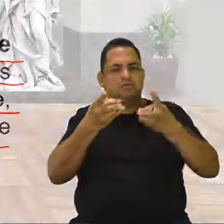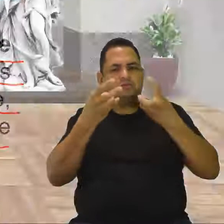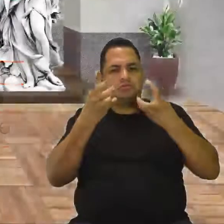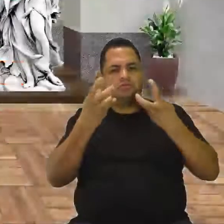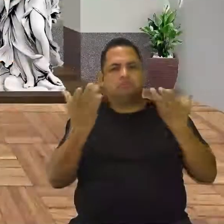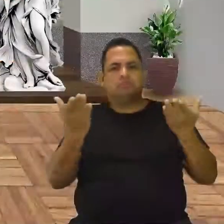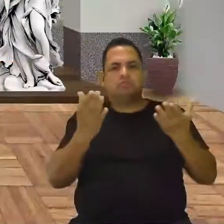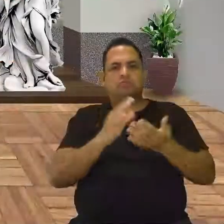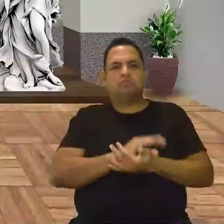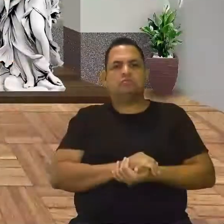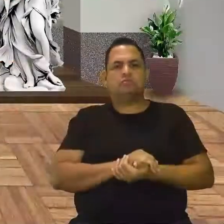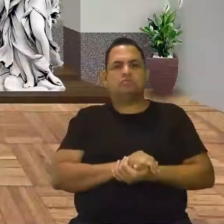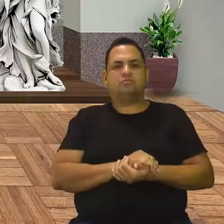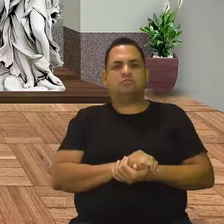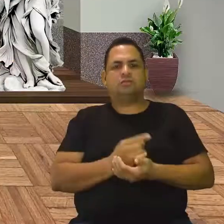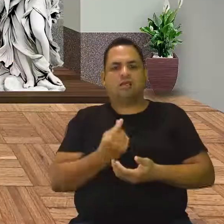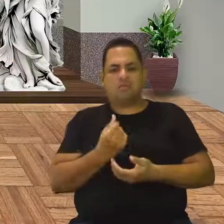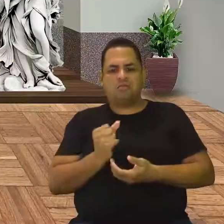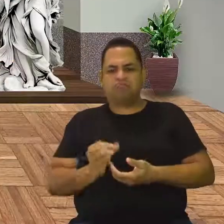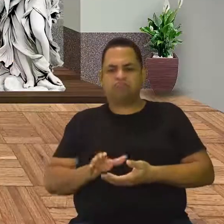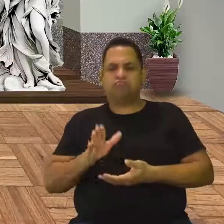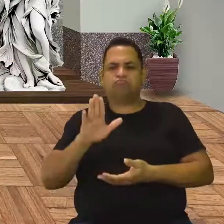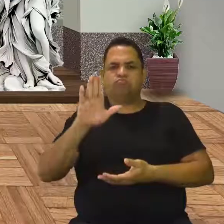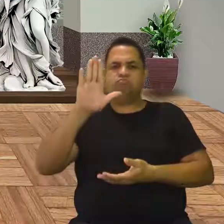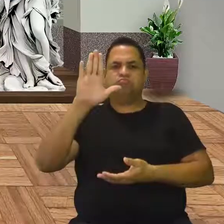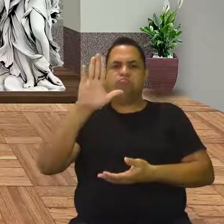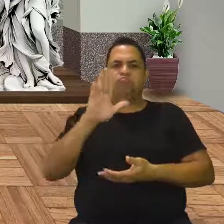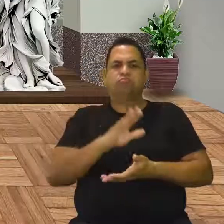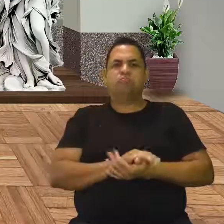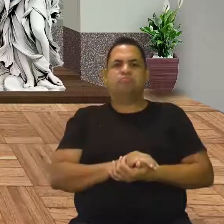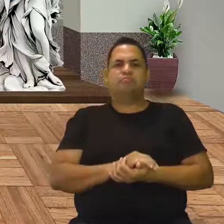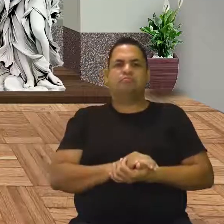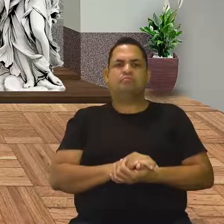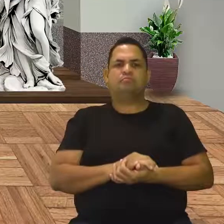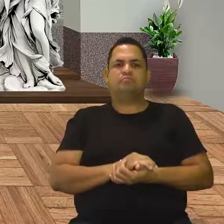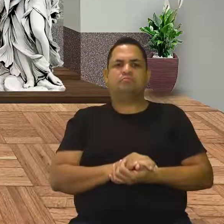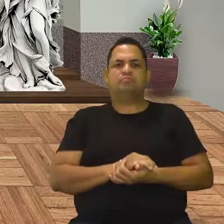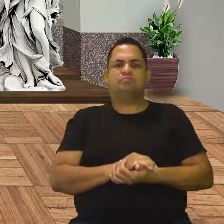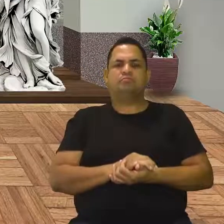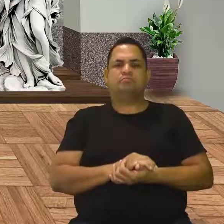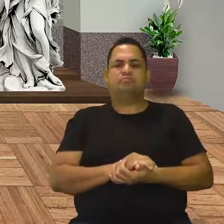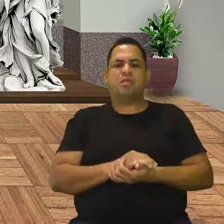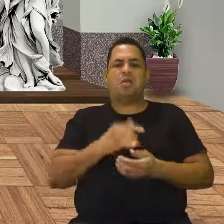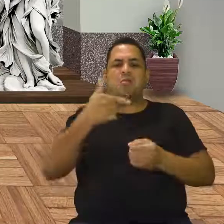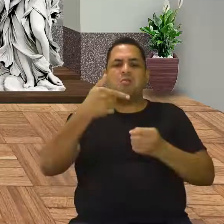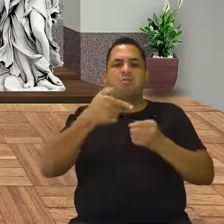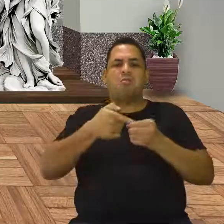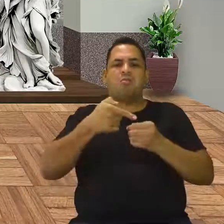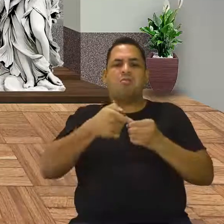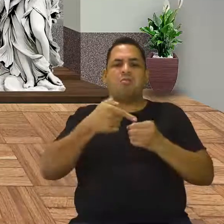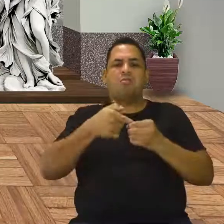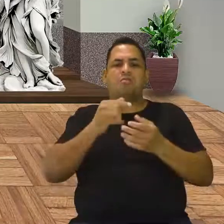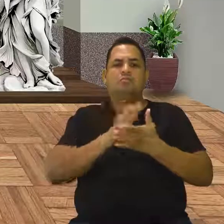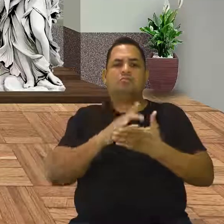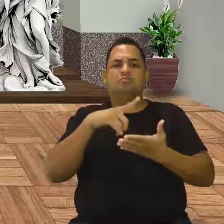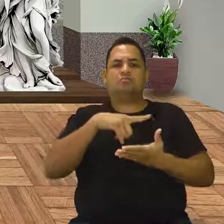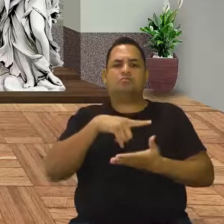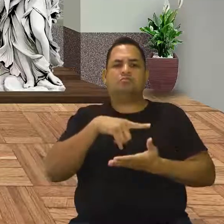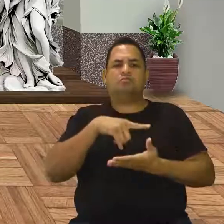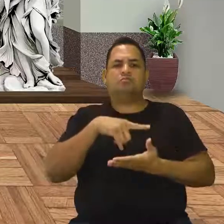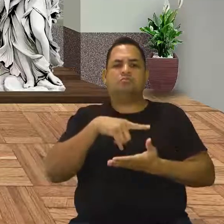Temos percebido que as coisas estão muito caras. Sim, estão caras. A gasolina, por exemplo, hoje, nós temos cantos